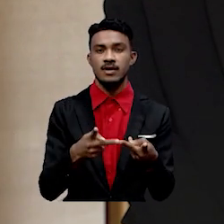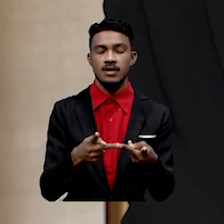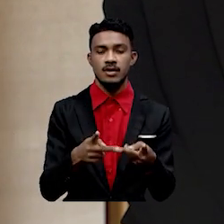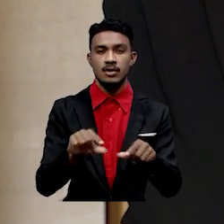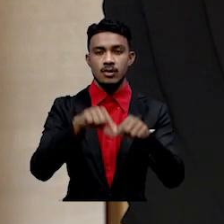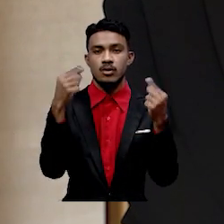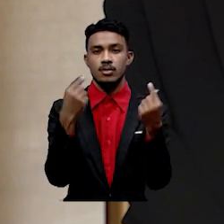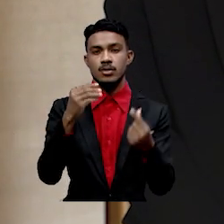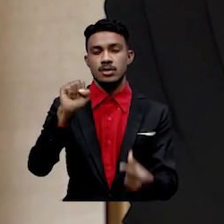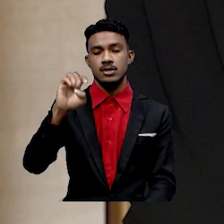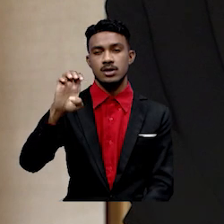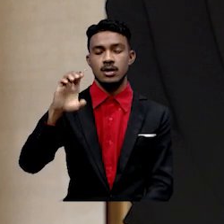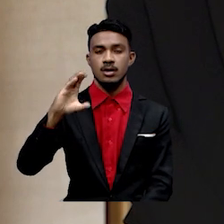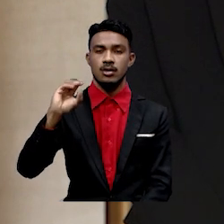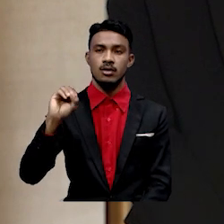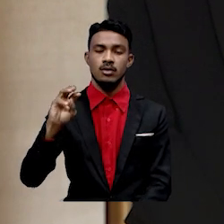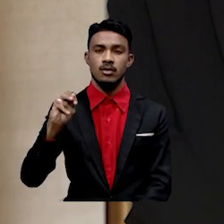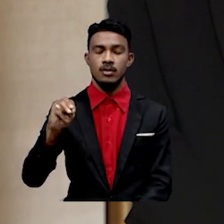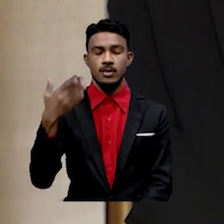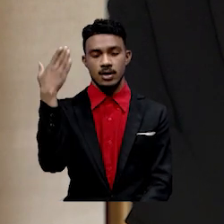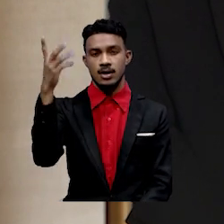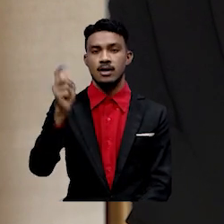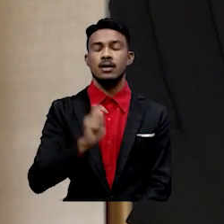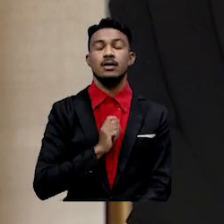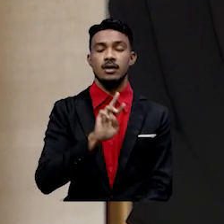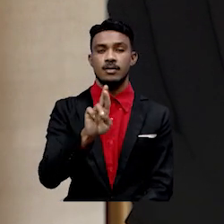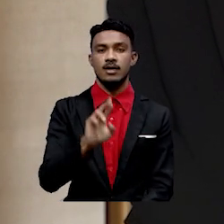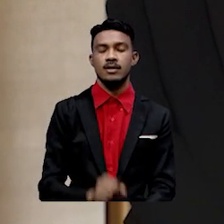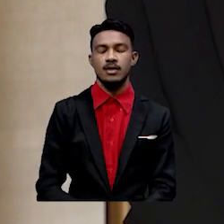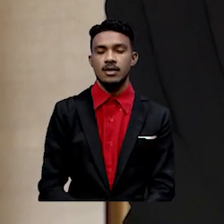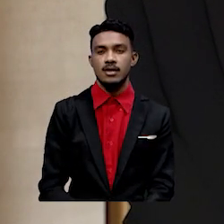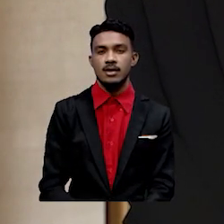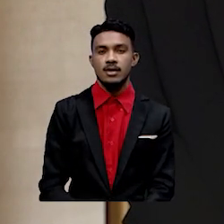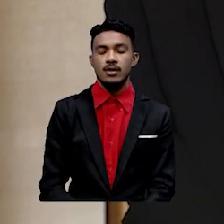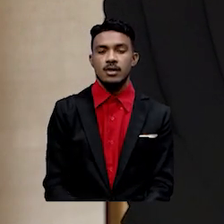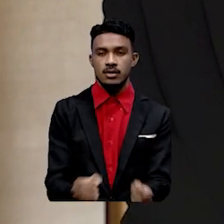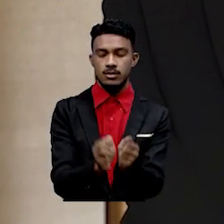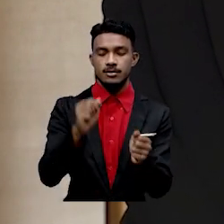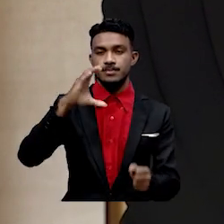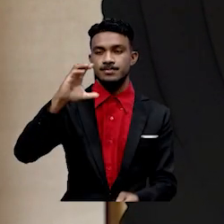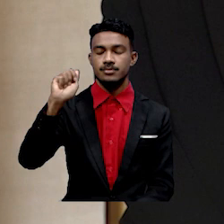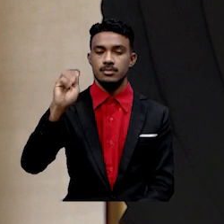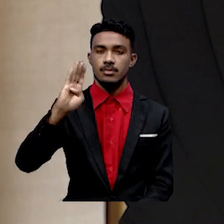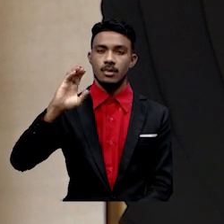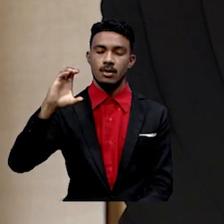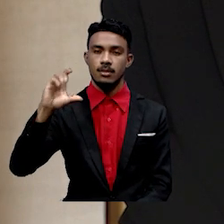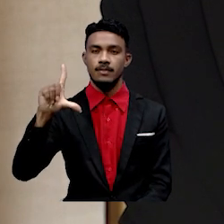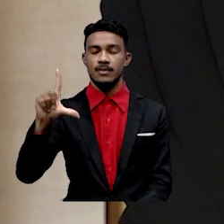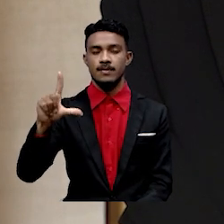Sacomnia, ia Asuinos e Ativar. O cable ida né Timor Leste bele